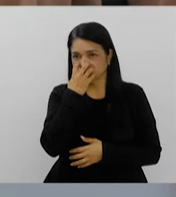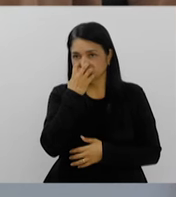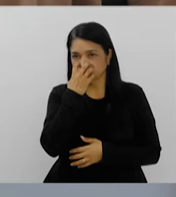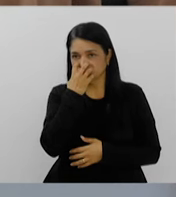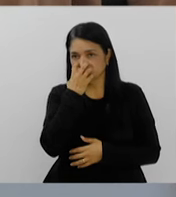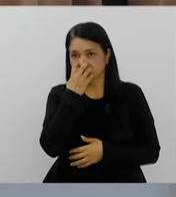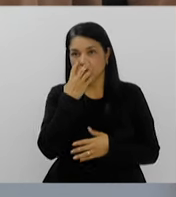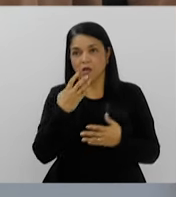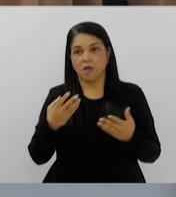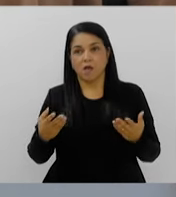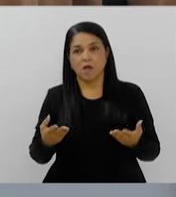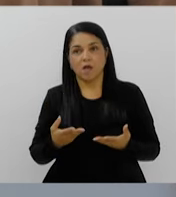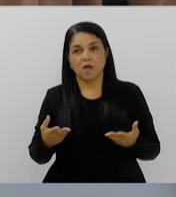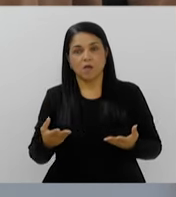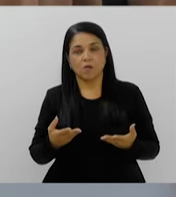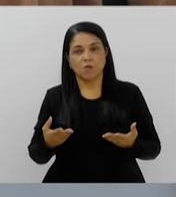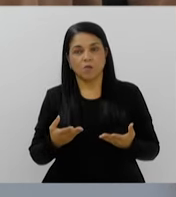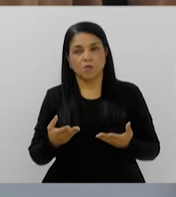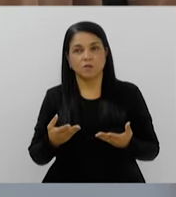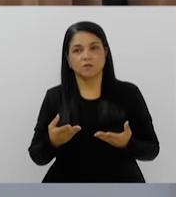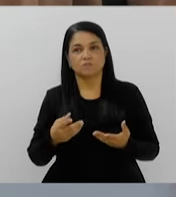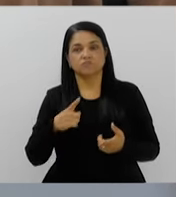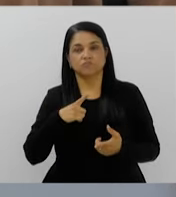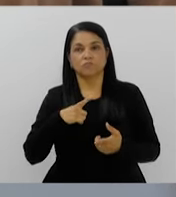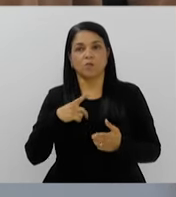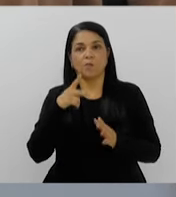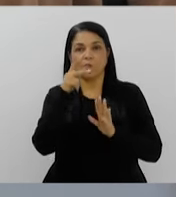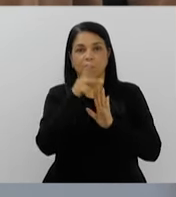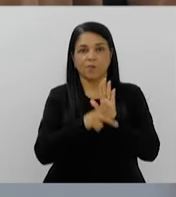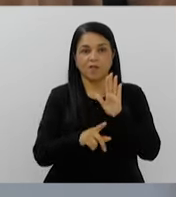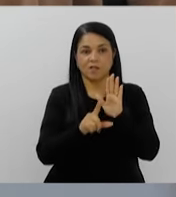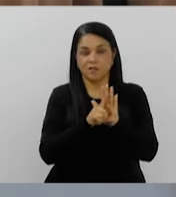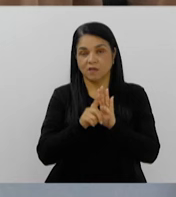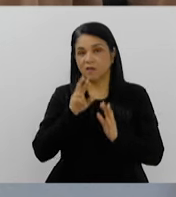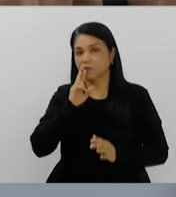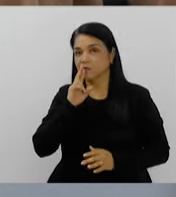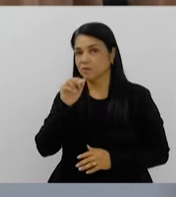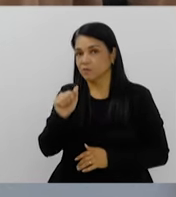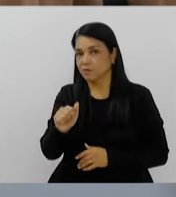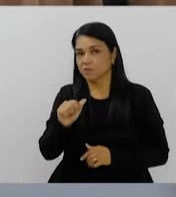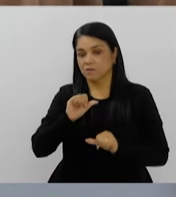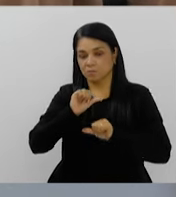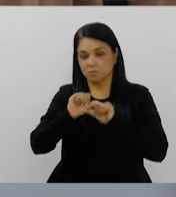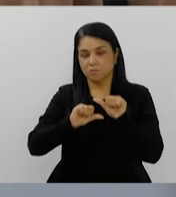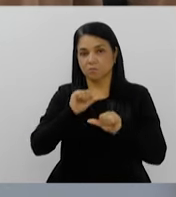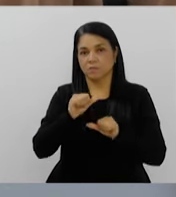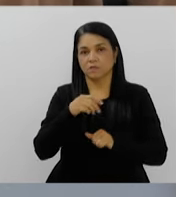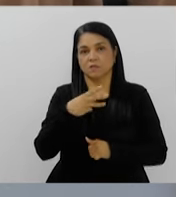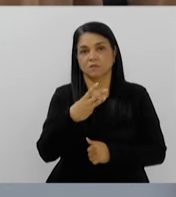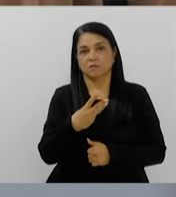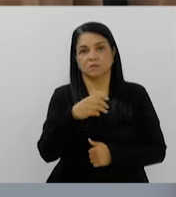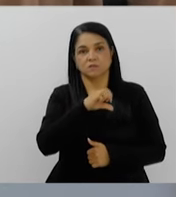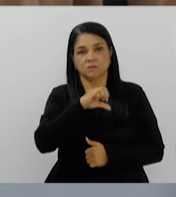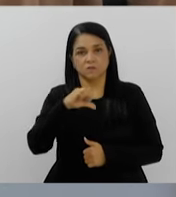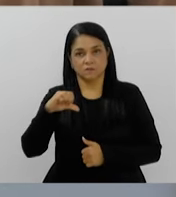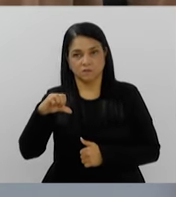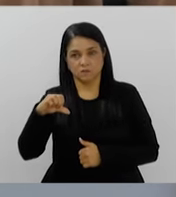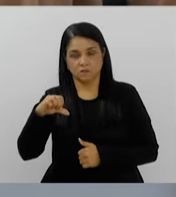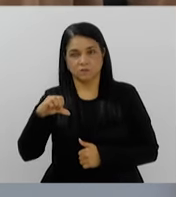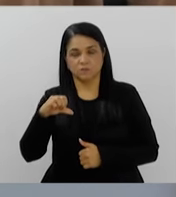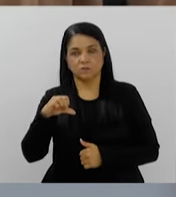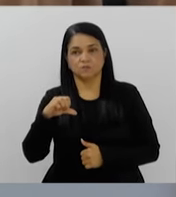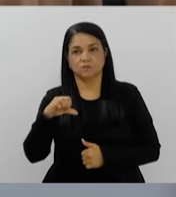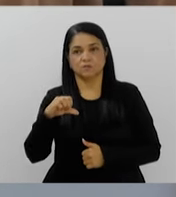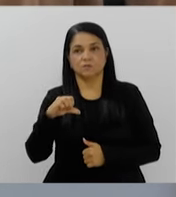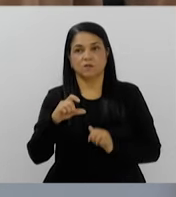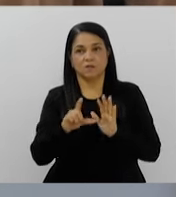E agora tem aqui do Amorim esse projeto de lei que está mexendo a 13.900, que a gente está reformulando, deputado Carlos